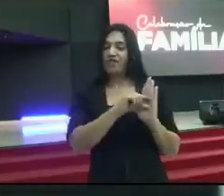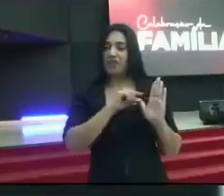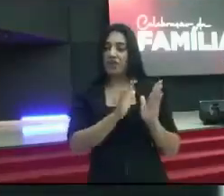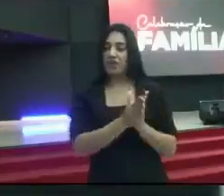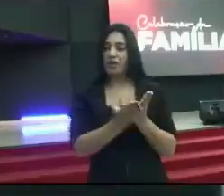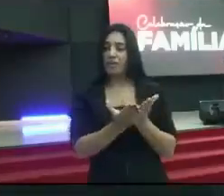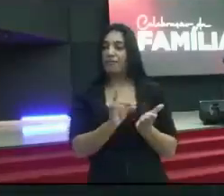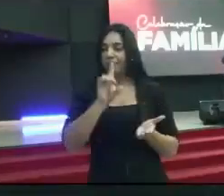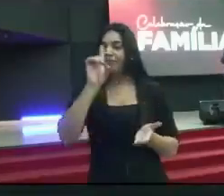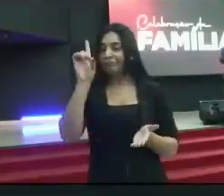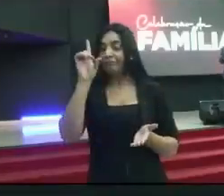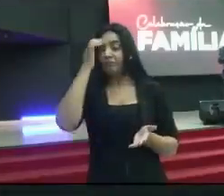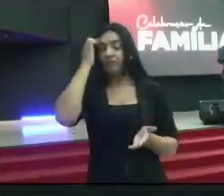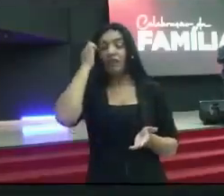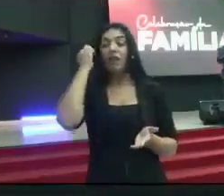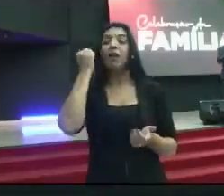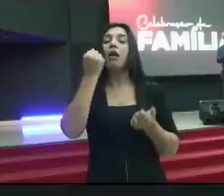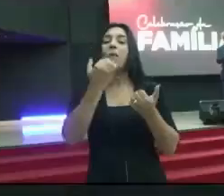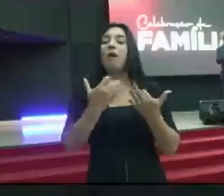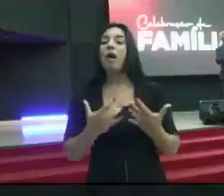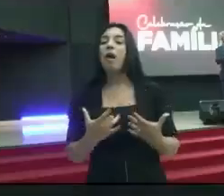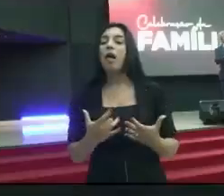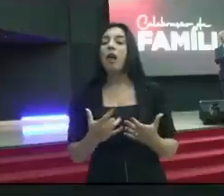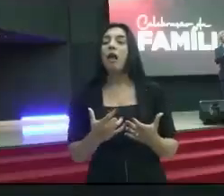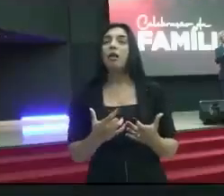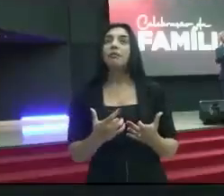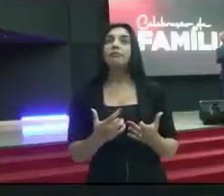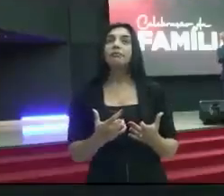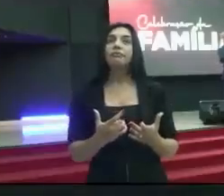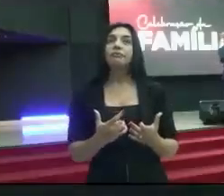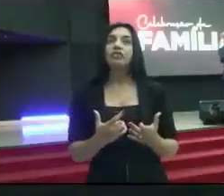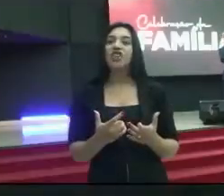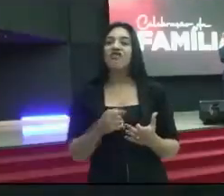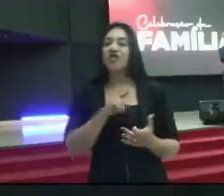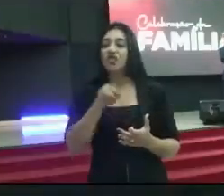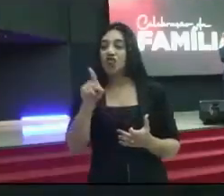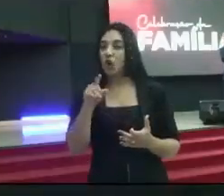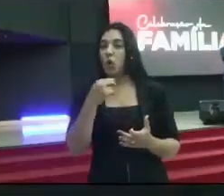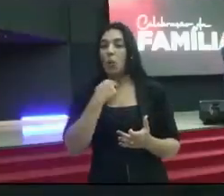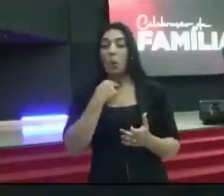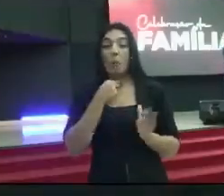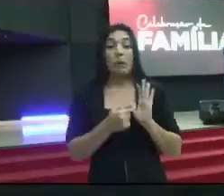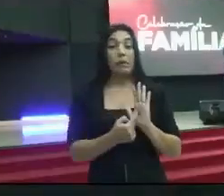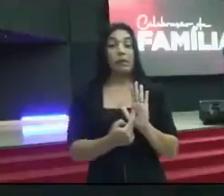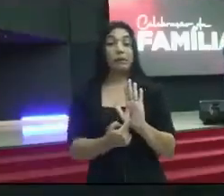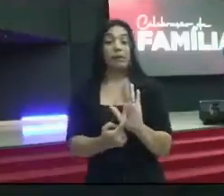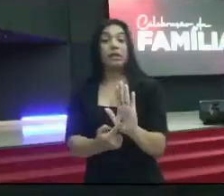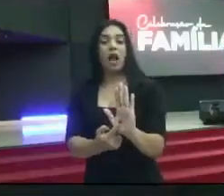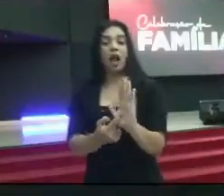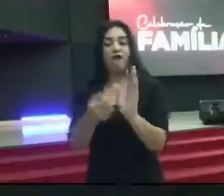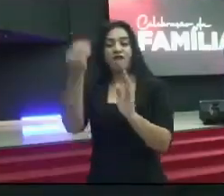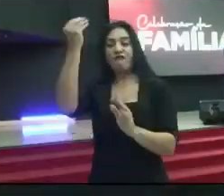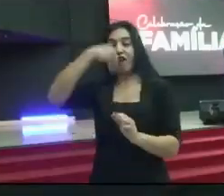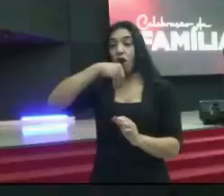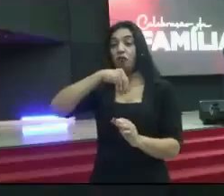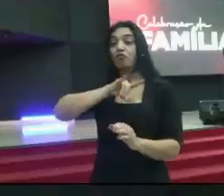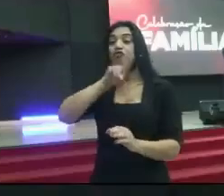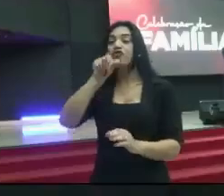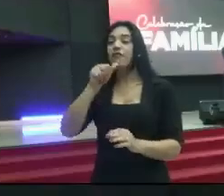assim: não te mostres fraco no dia da